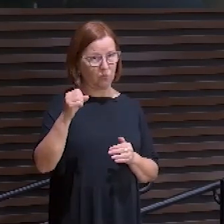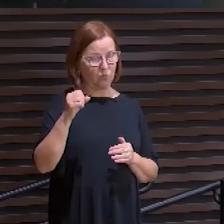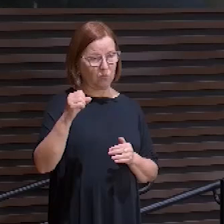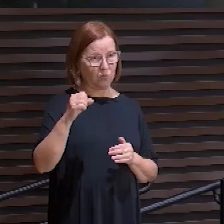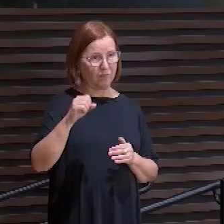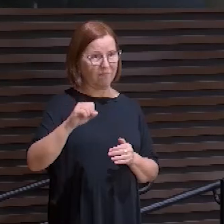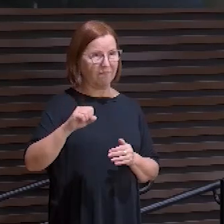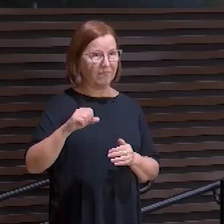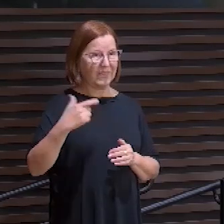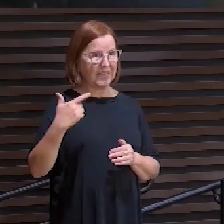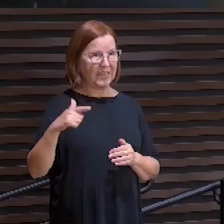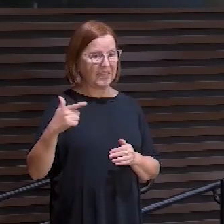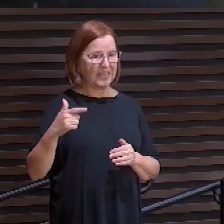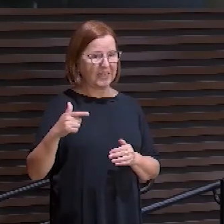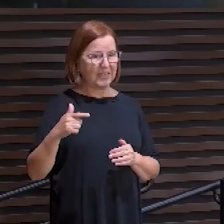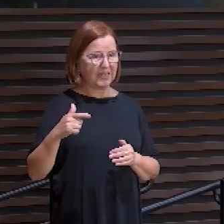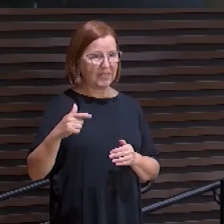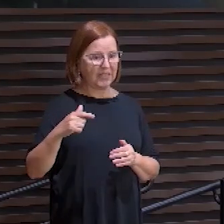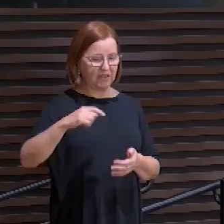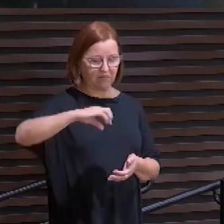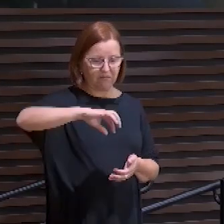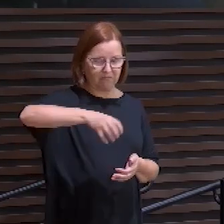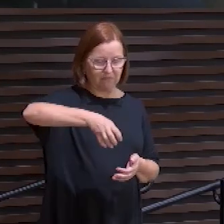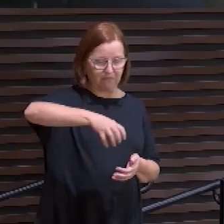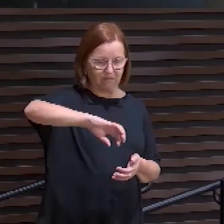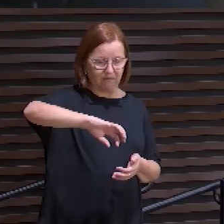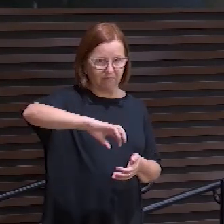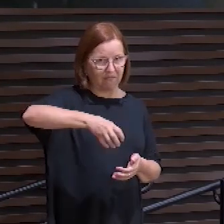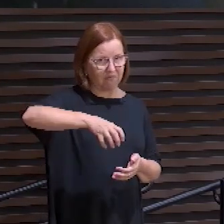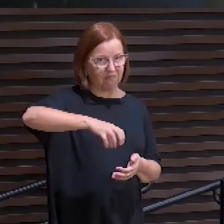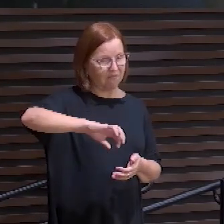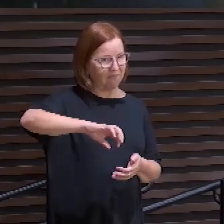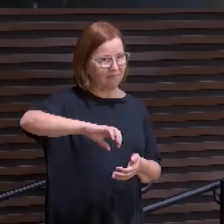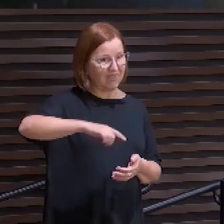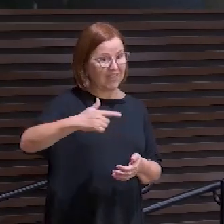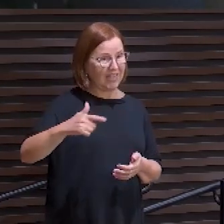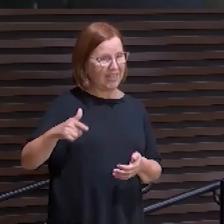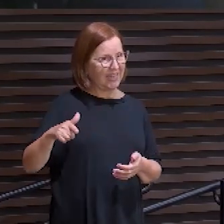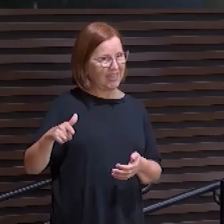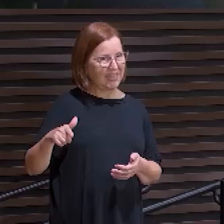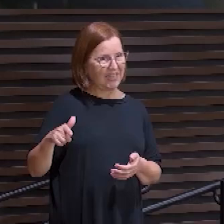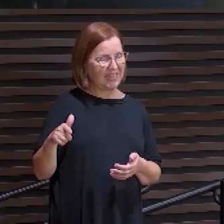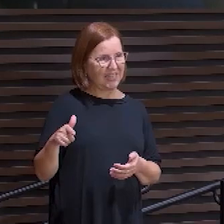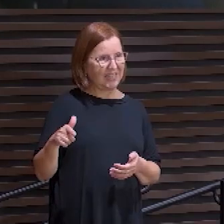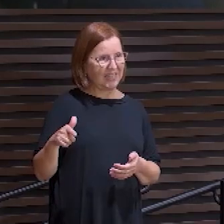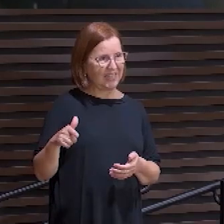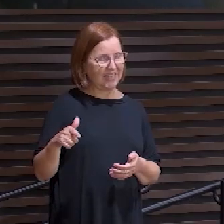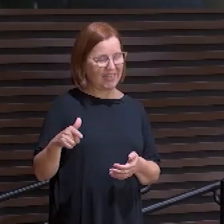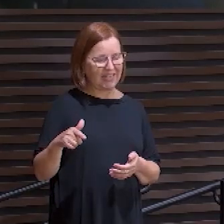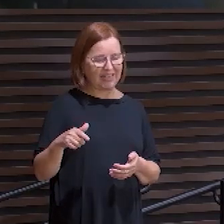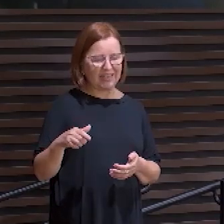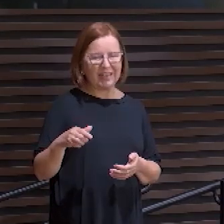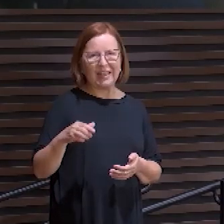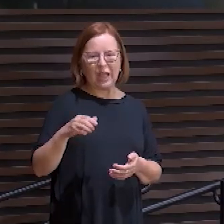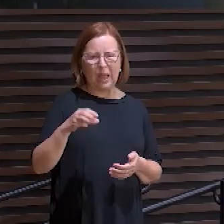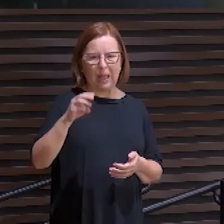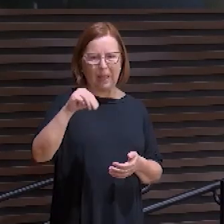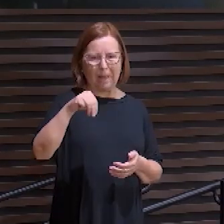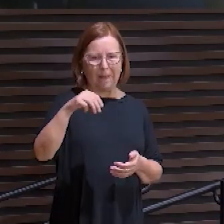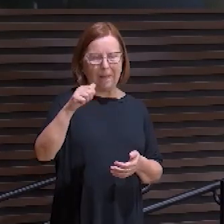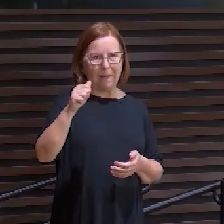sem máquina de lavar roupa, sem máquina de lavar louça,